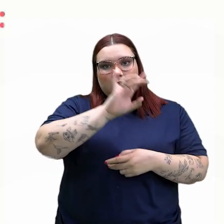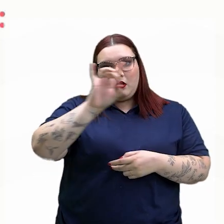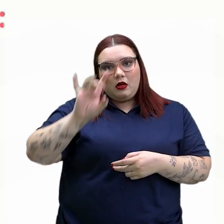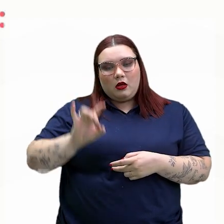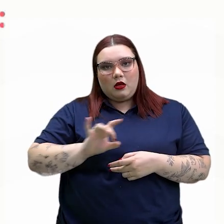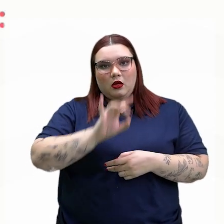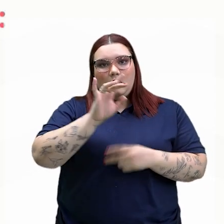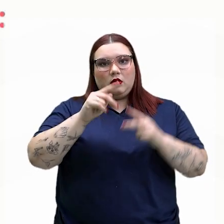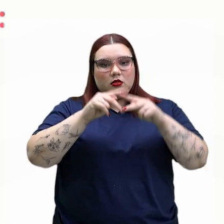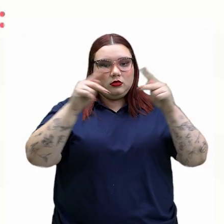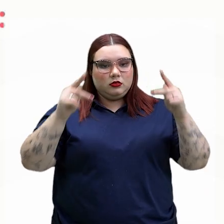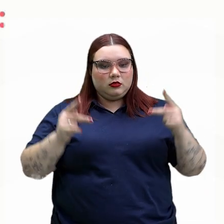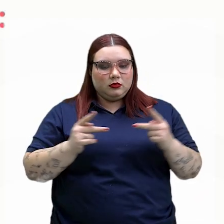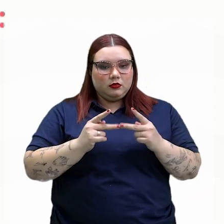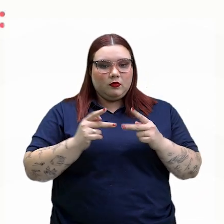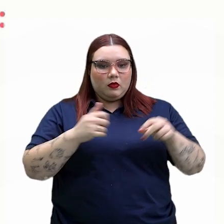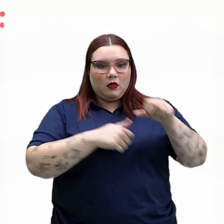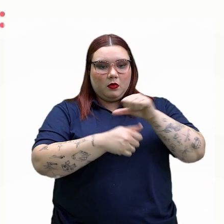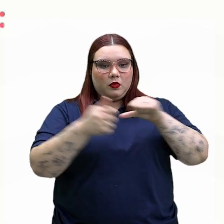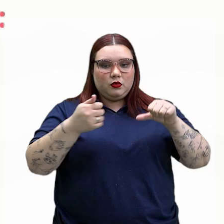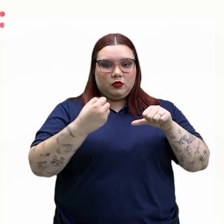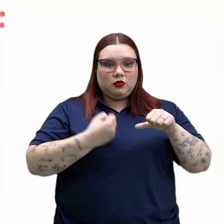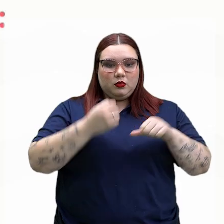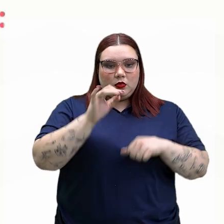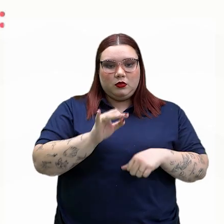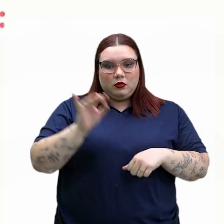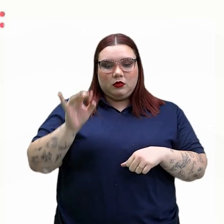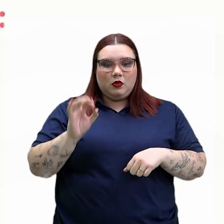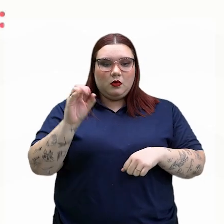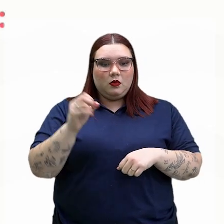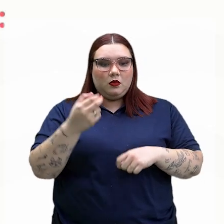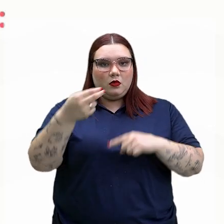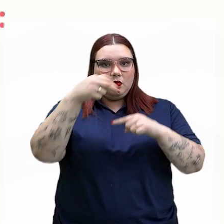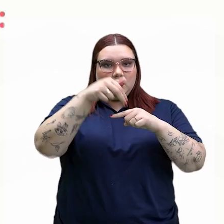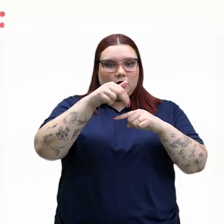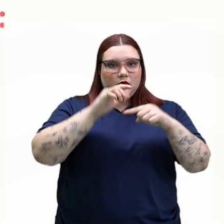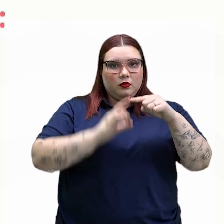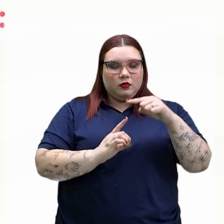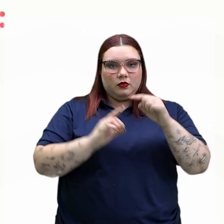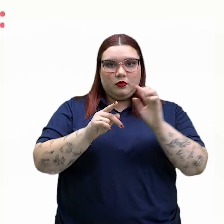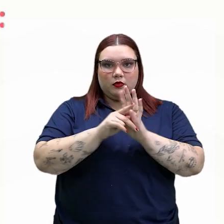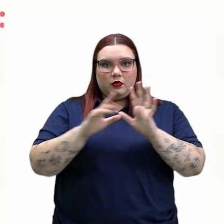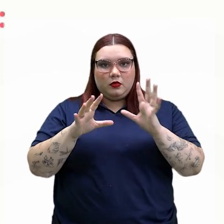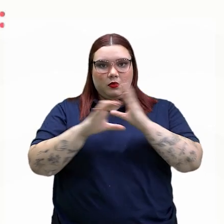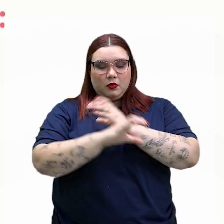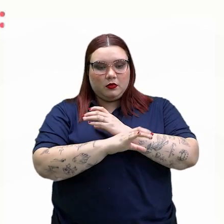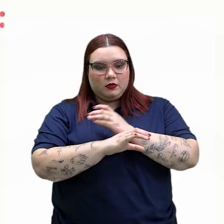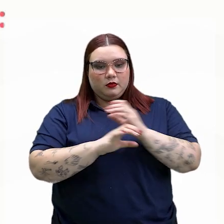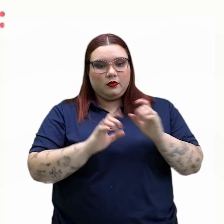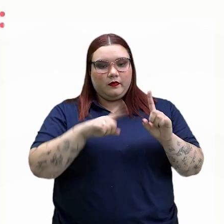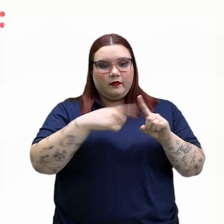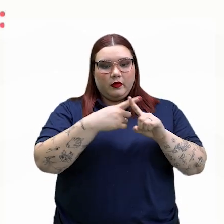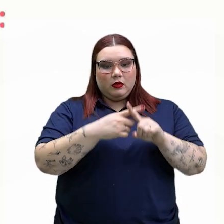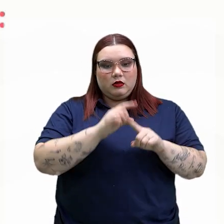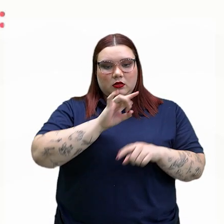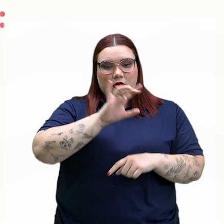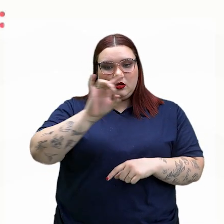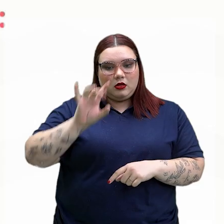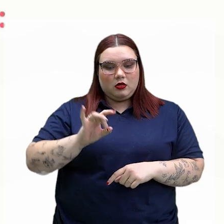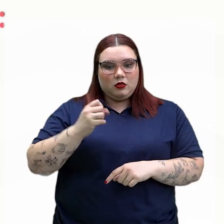cada setor. Converta os dados em porcentagem ou fração do total. Multiplique